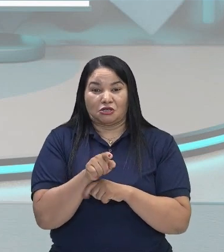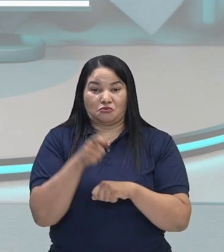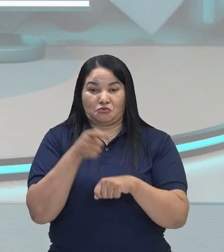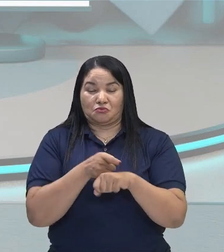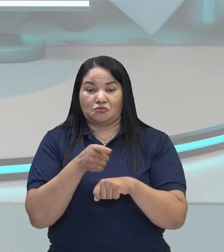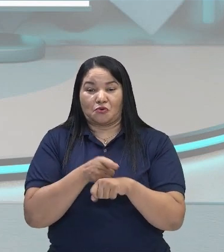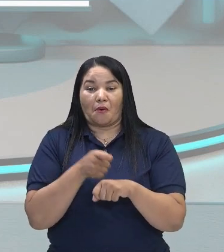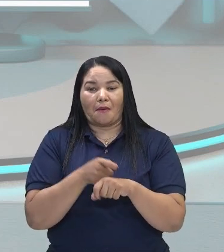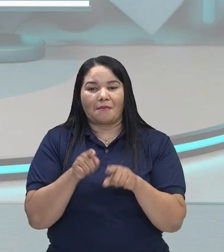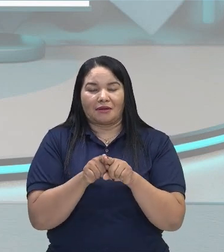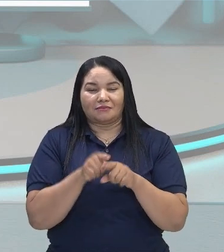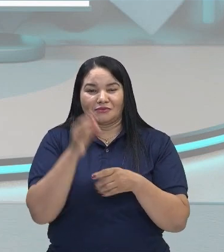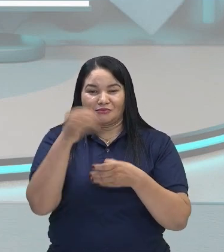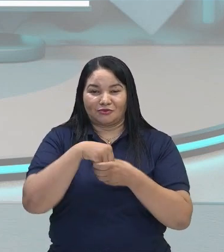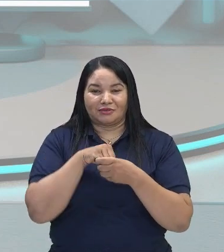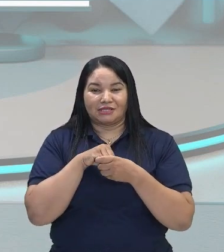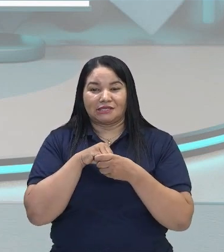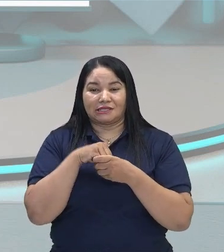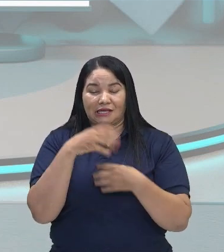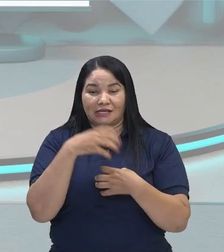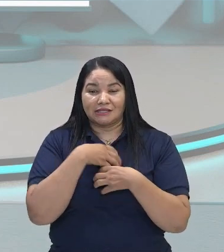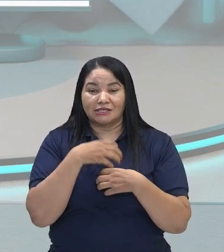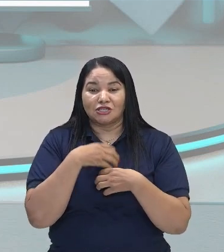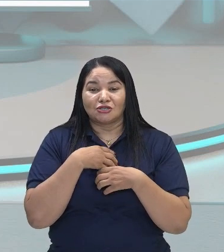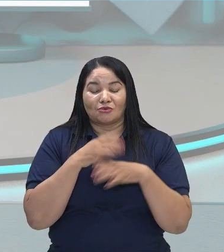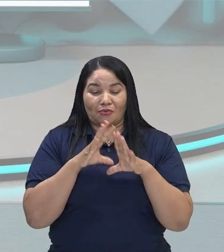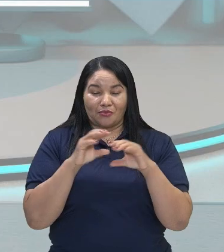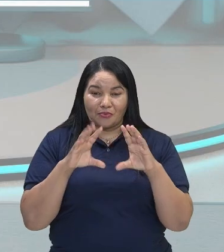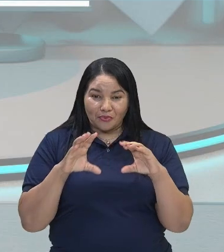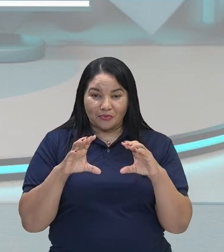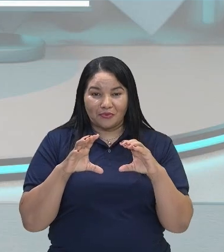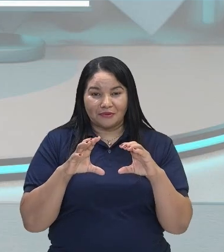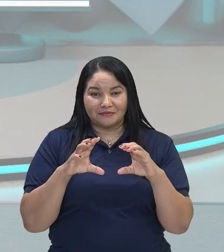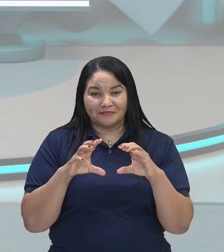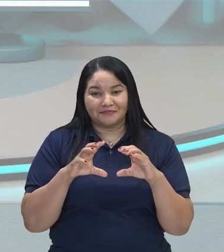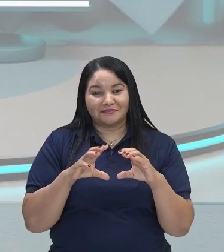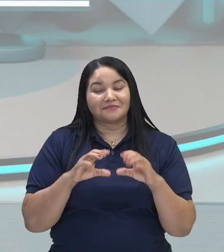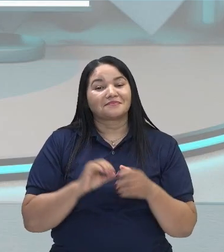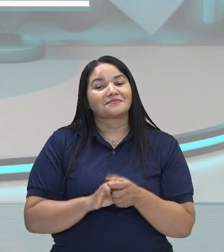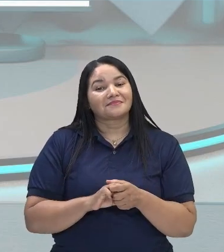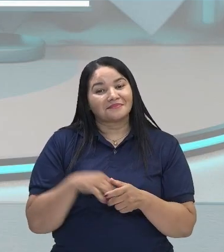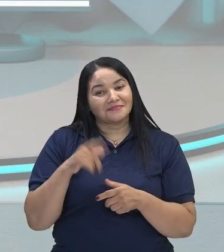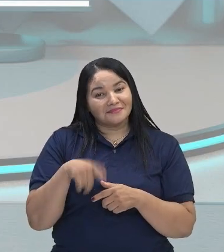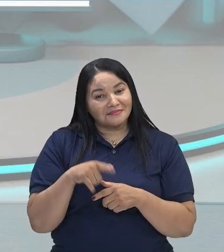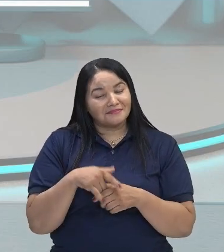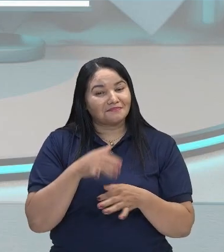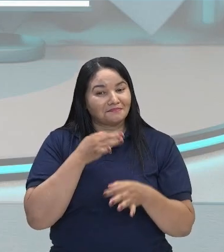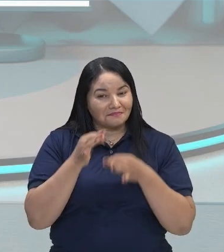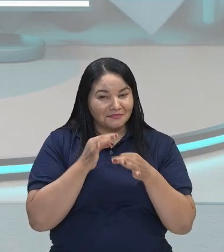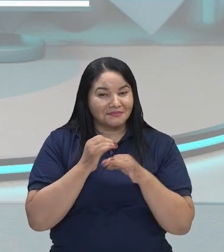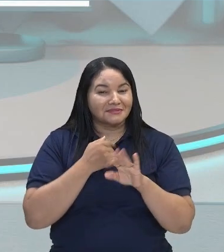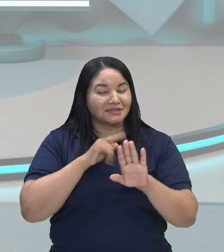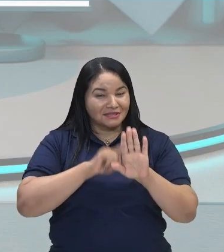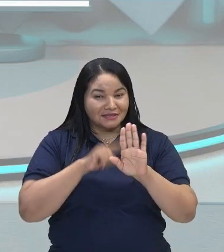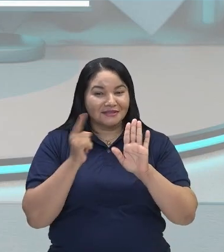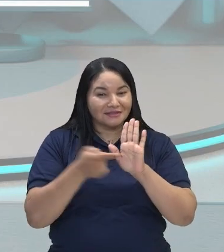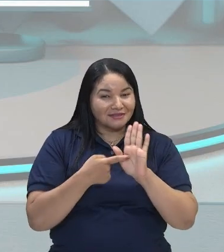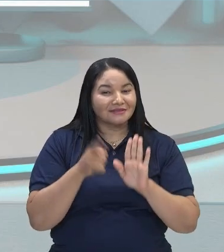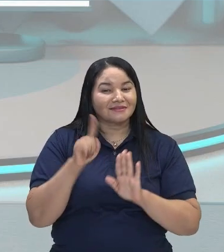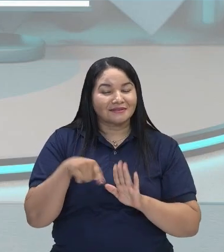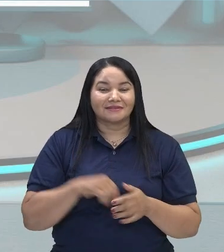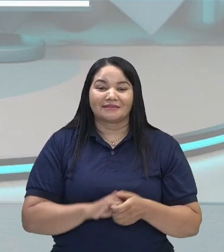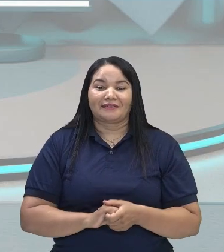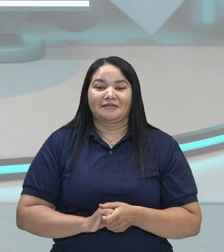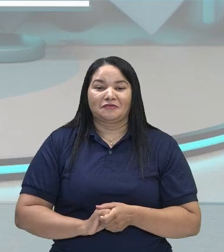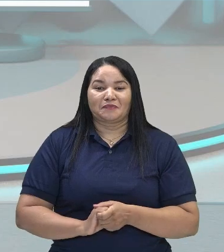toleirão. Por dentro, uma almofada de algodão. Olha o sarcasmo, olha a ironia dele, né? Bocage